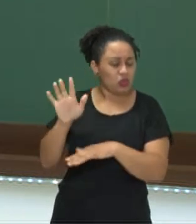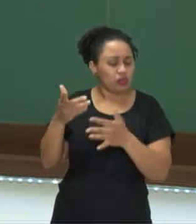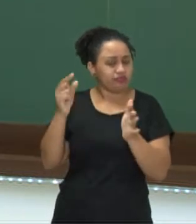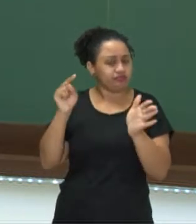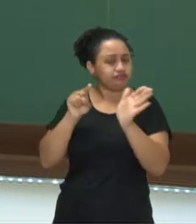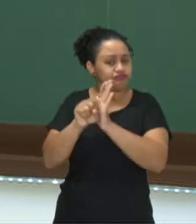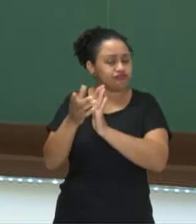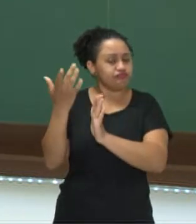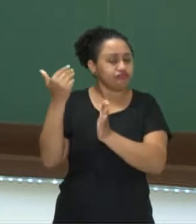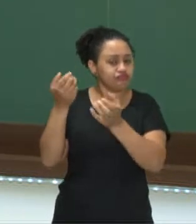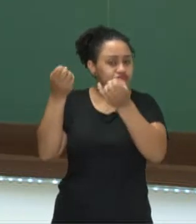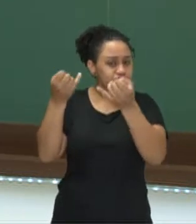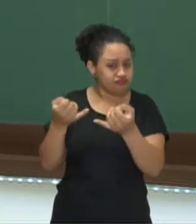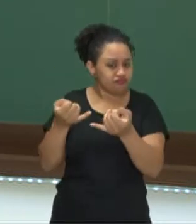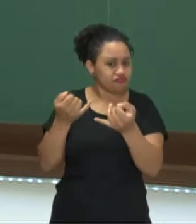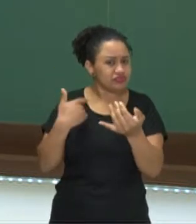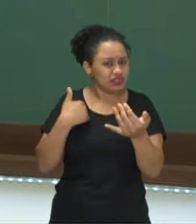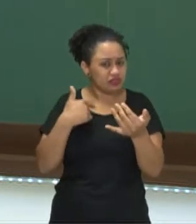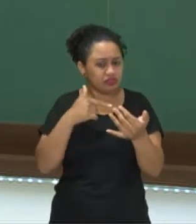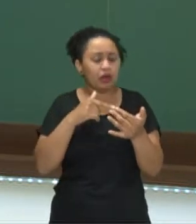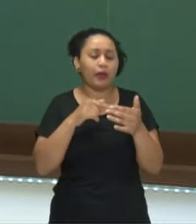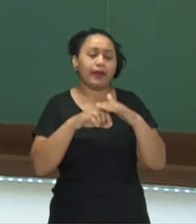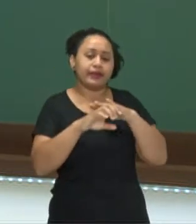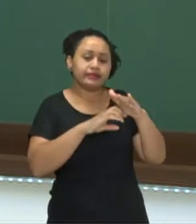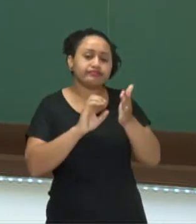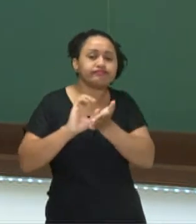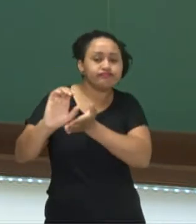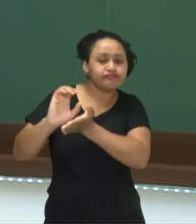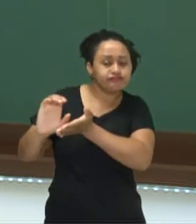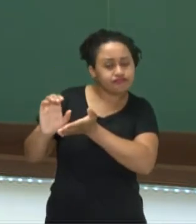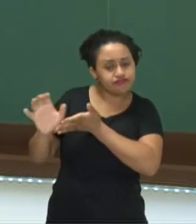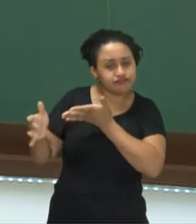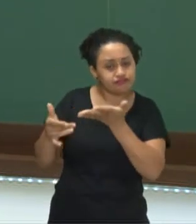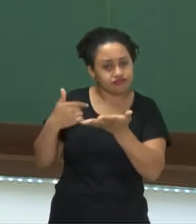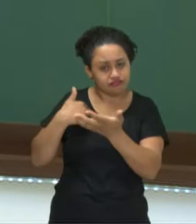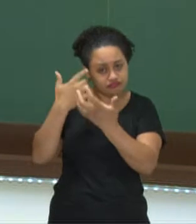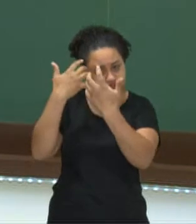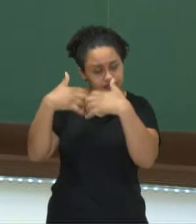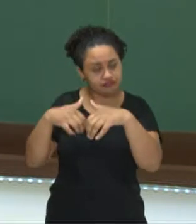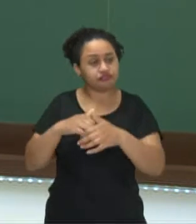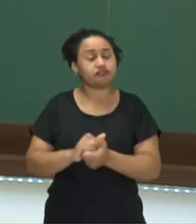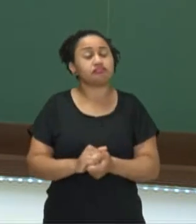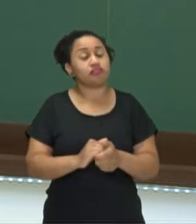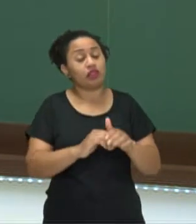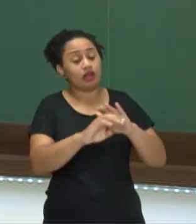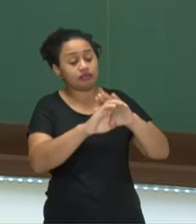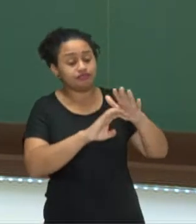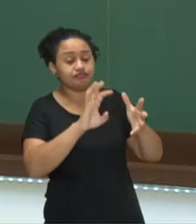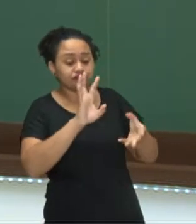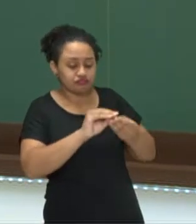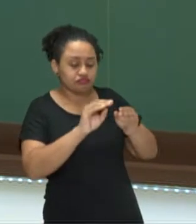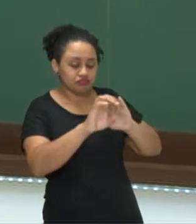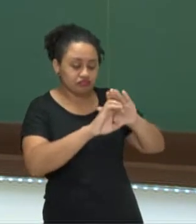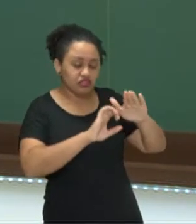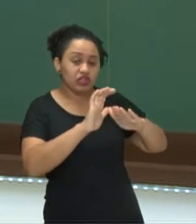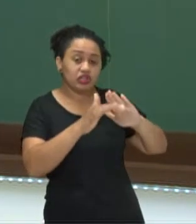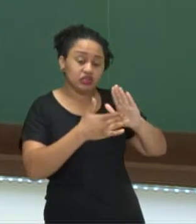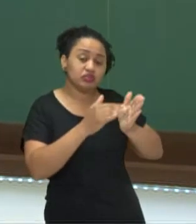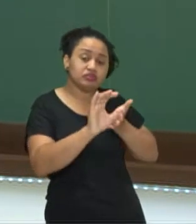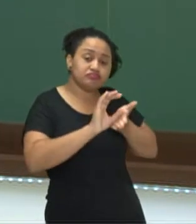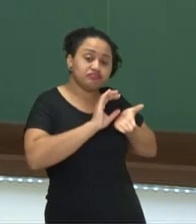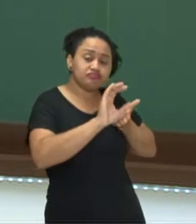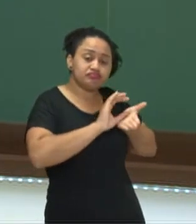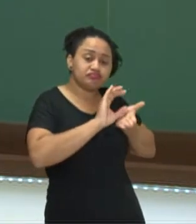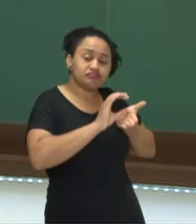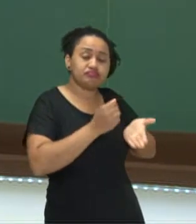gente começou a falar ativos e passivos financeiros? Então, resumidamente, ativo é tudo aquilo que poderá gerar dinheiro.